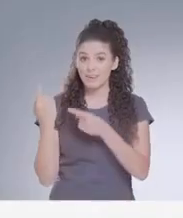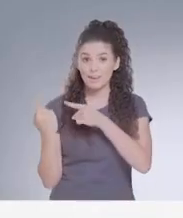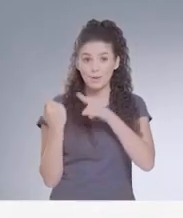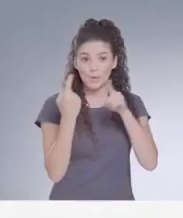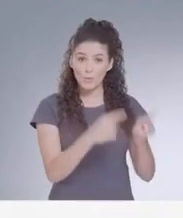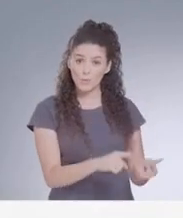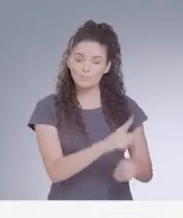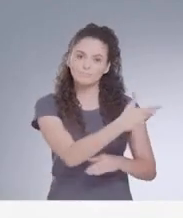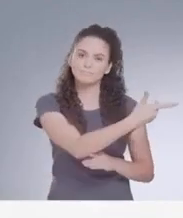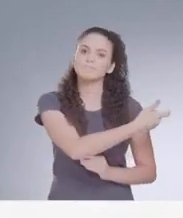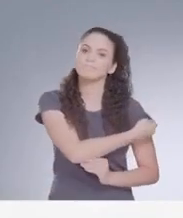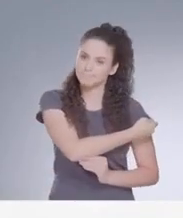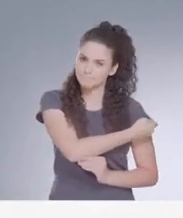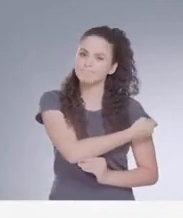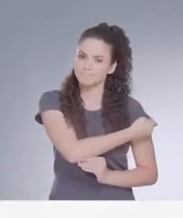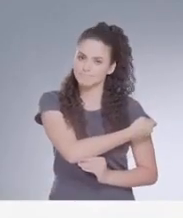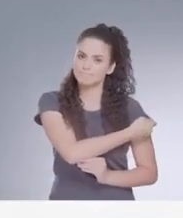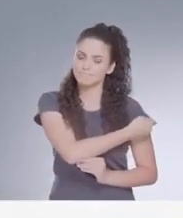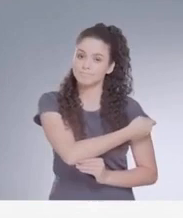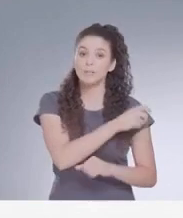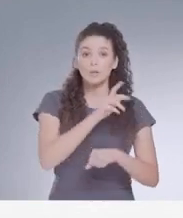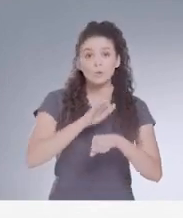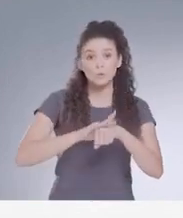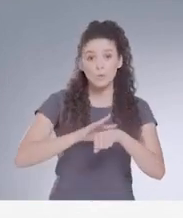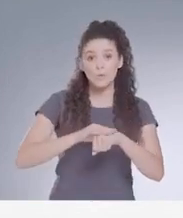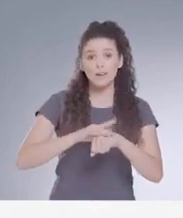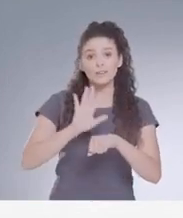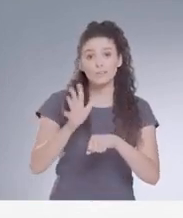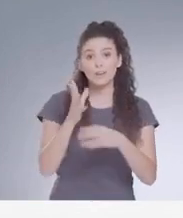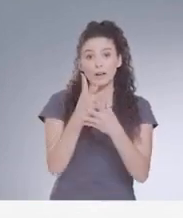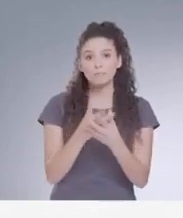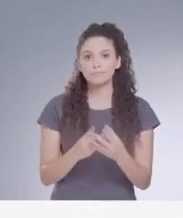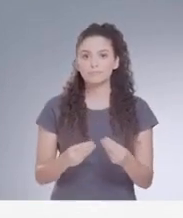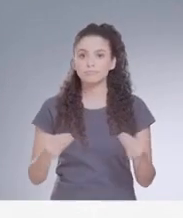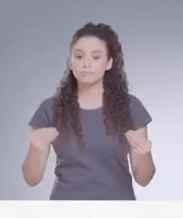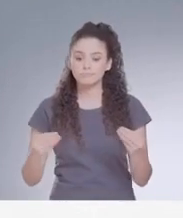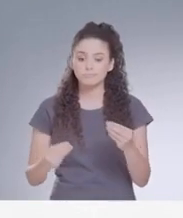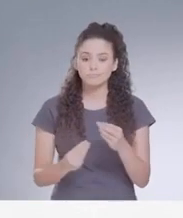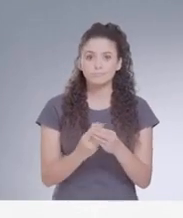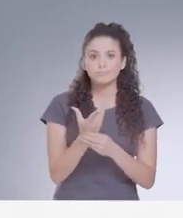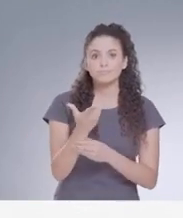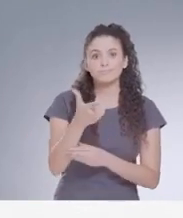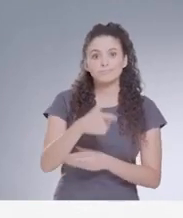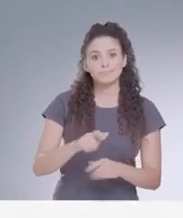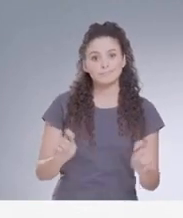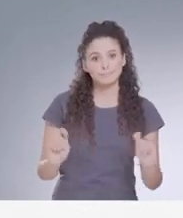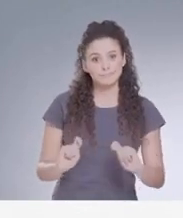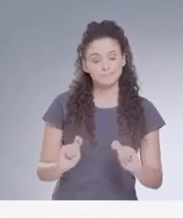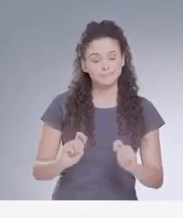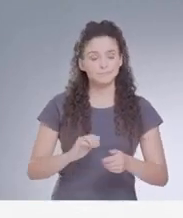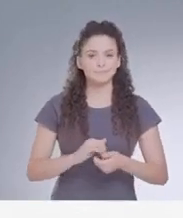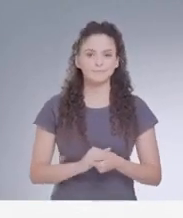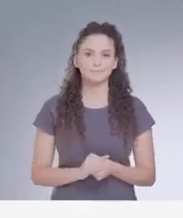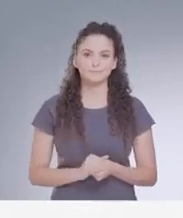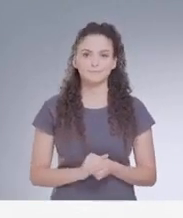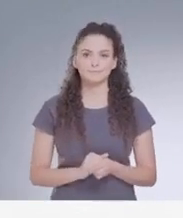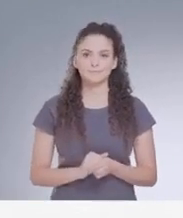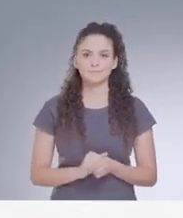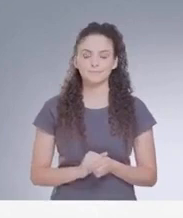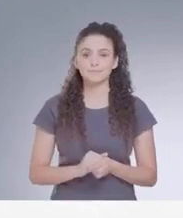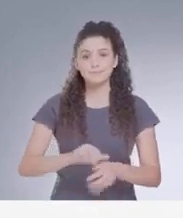e ataca as vacinas. Por isso, doenças que já tinham desaparecido podem